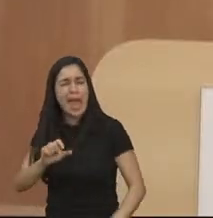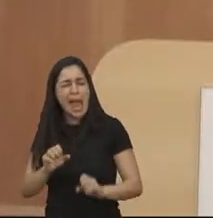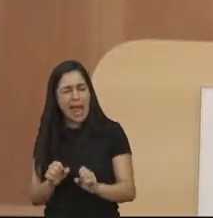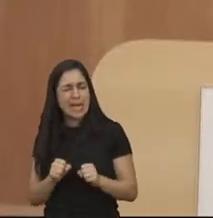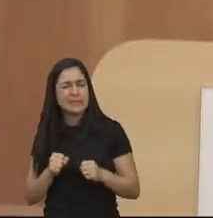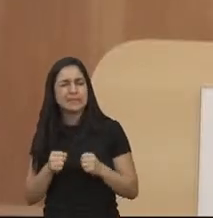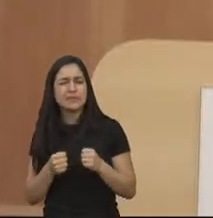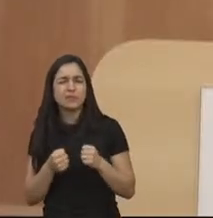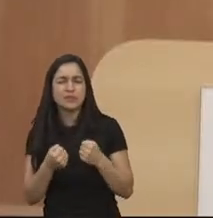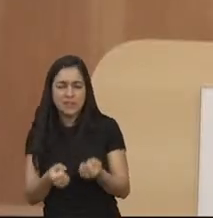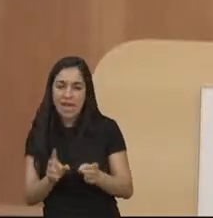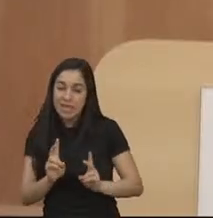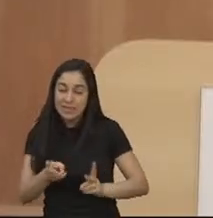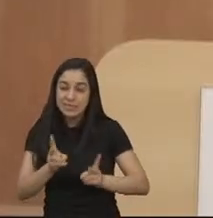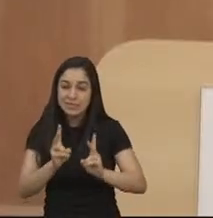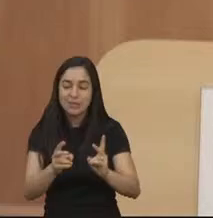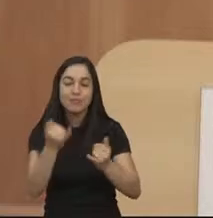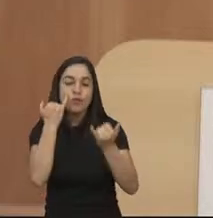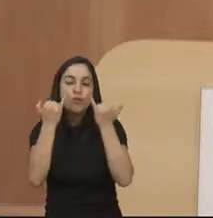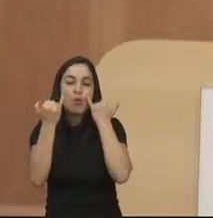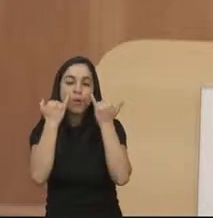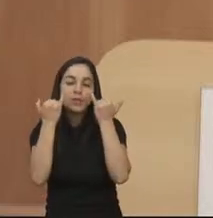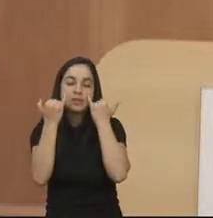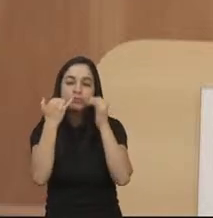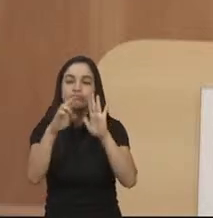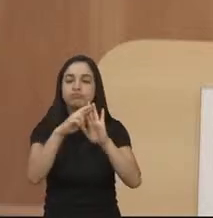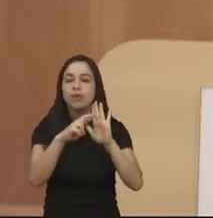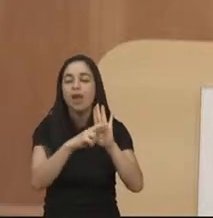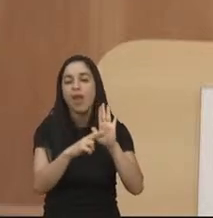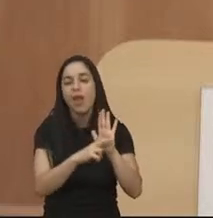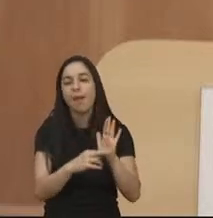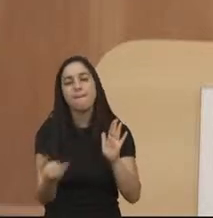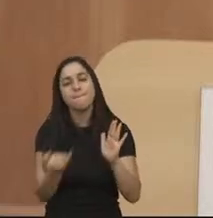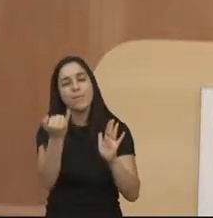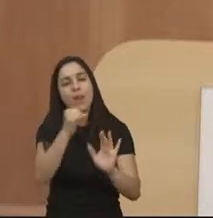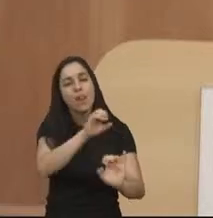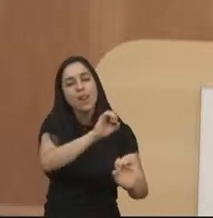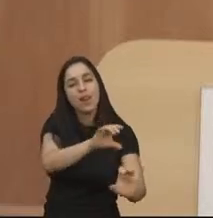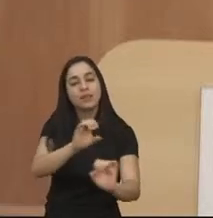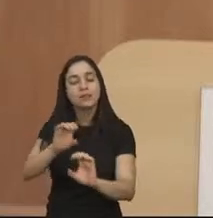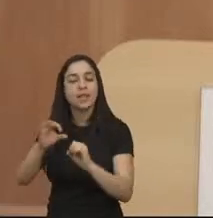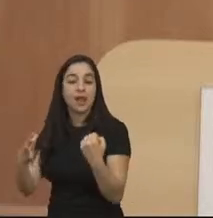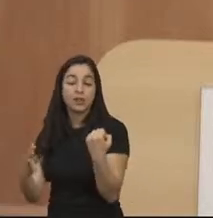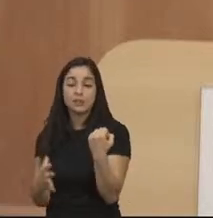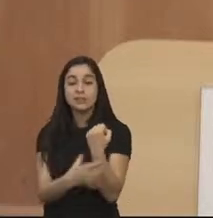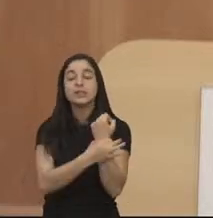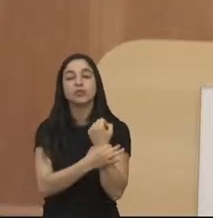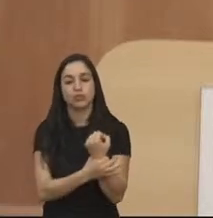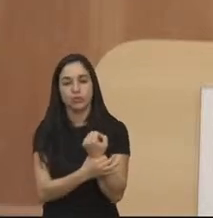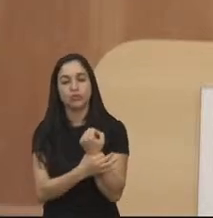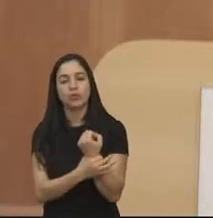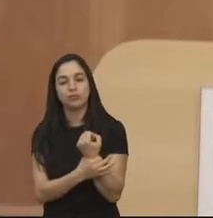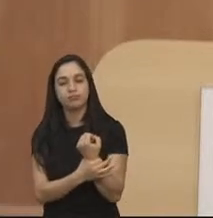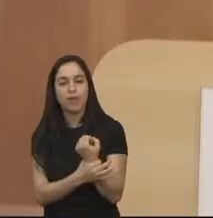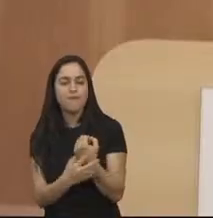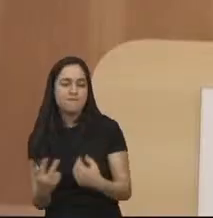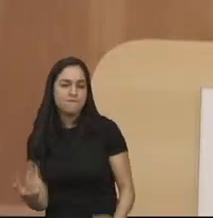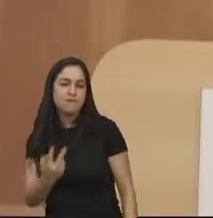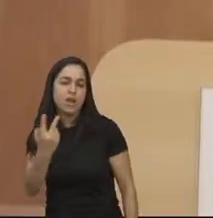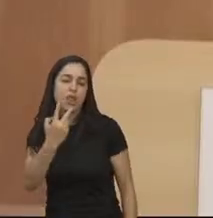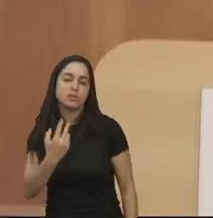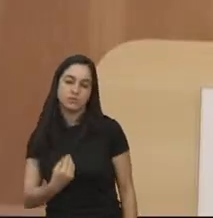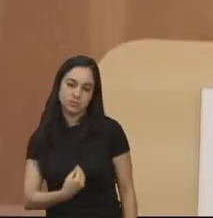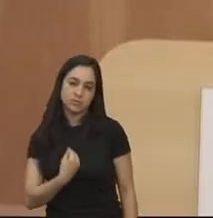a continuar levando essa informação tão valiosa e segura, né? Transmitindo aí valores